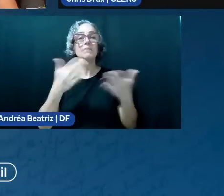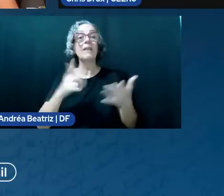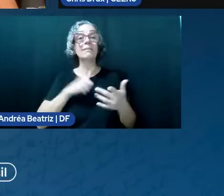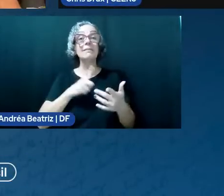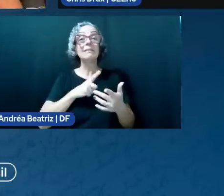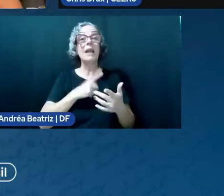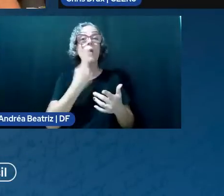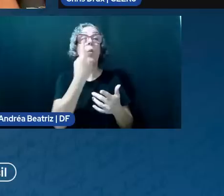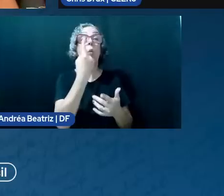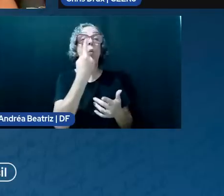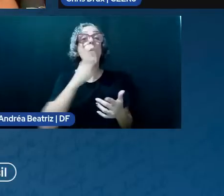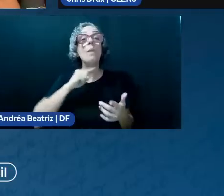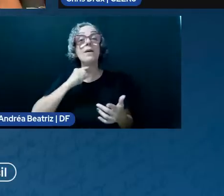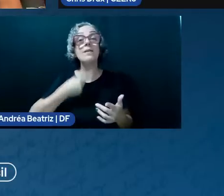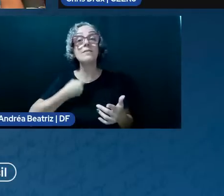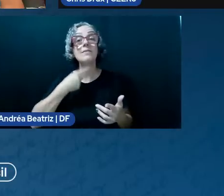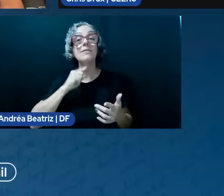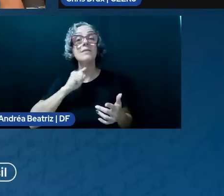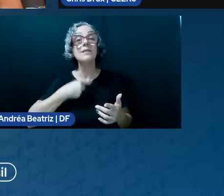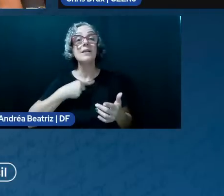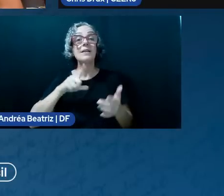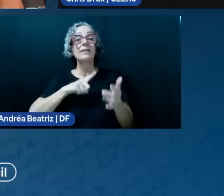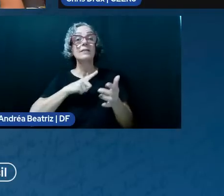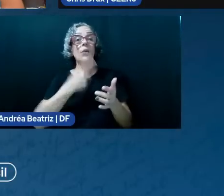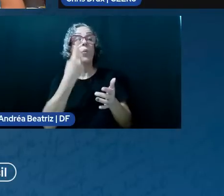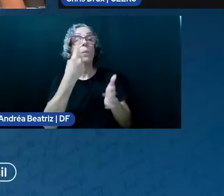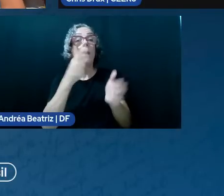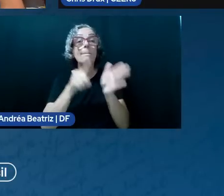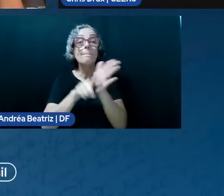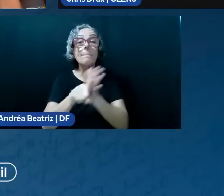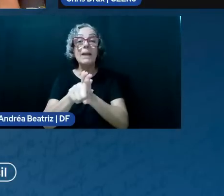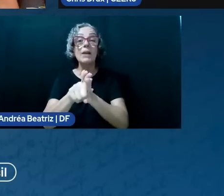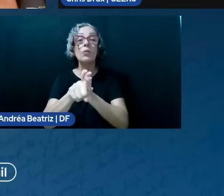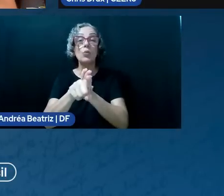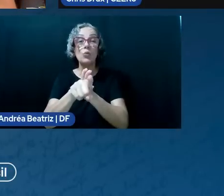Só um Então, segundinho. coloca a pergunta, pode colocar.